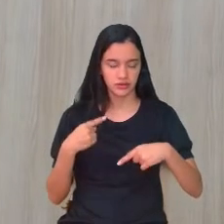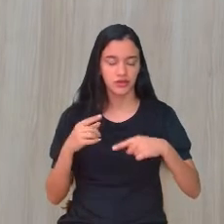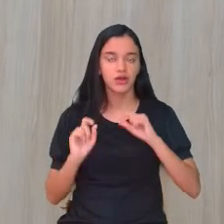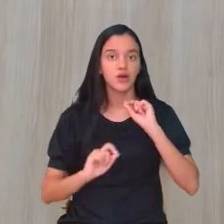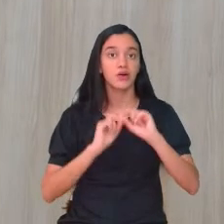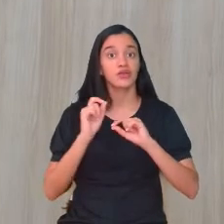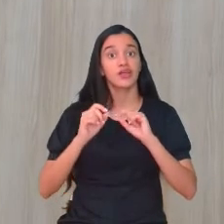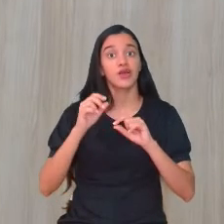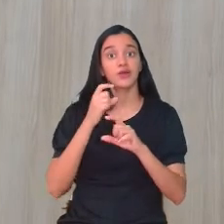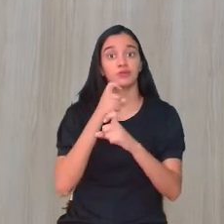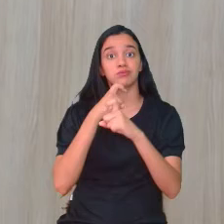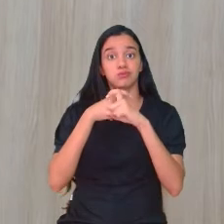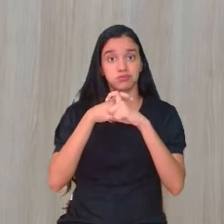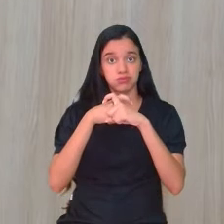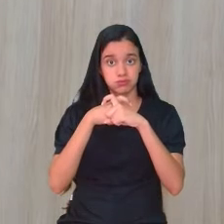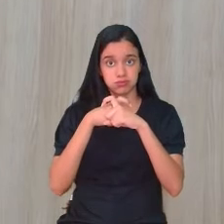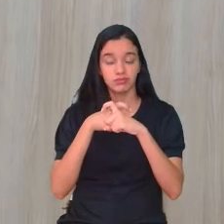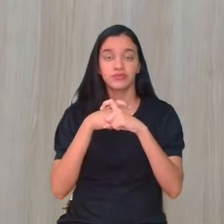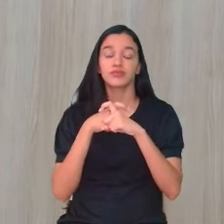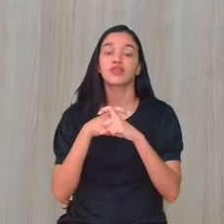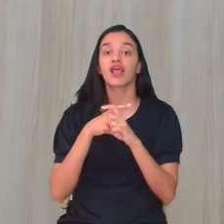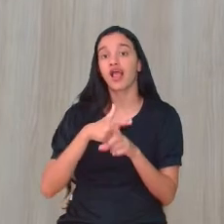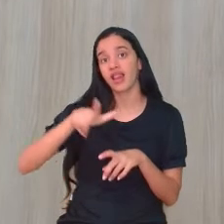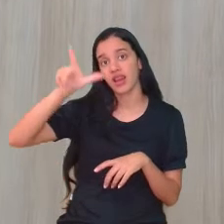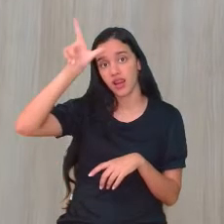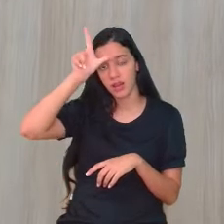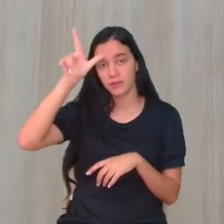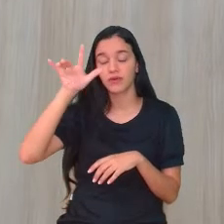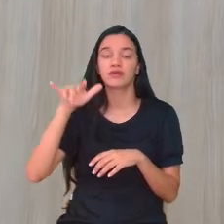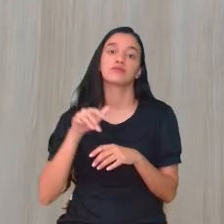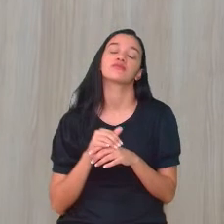o nazismo, né? O nazismo alemão, né?